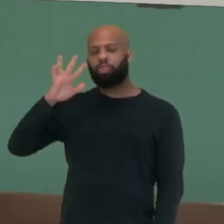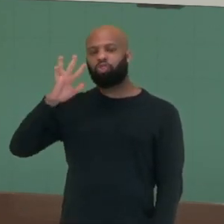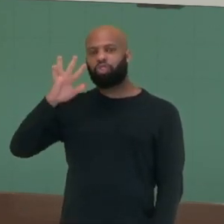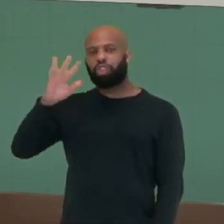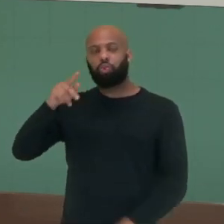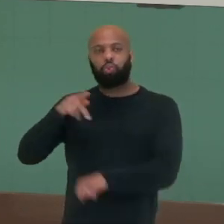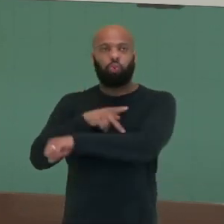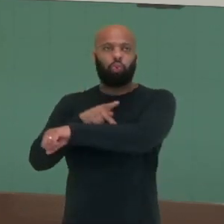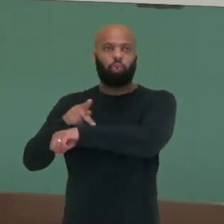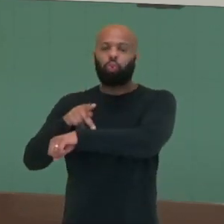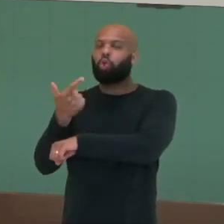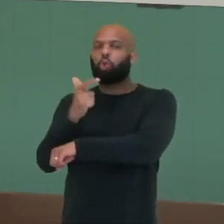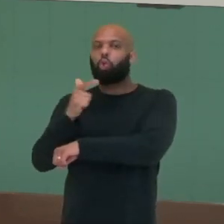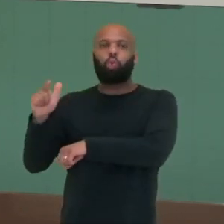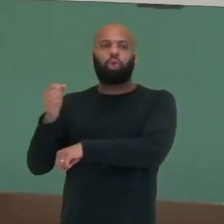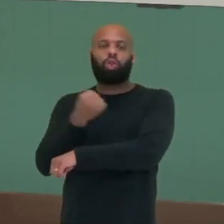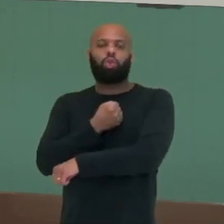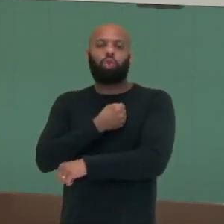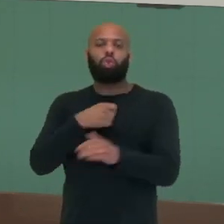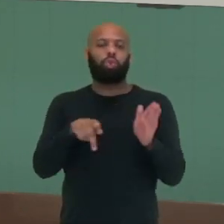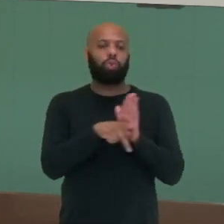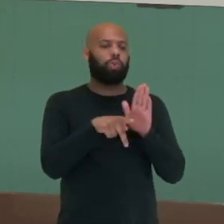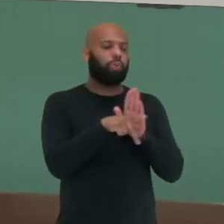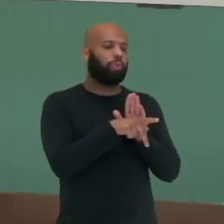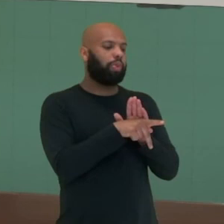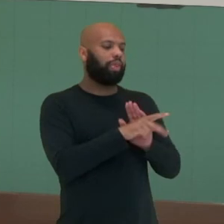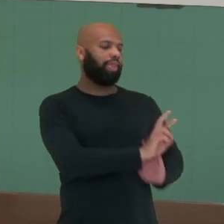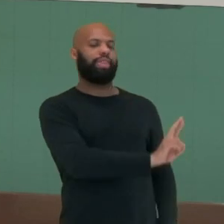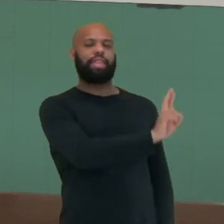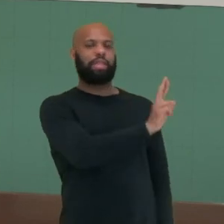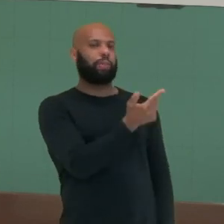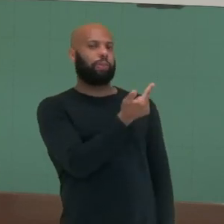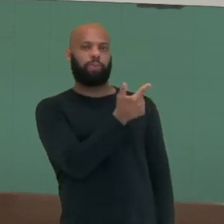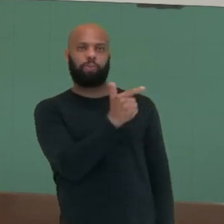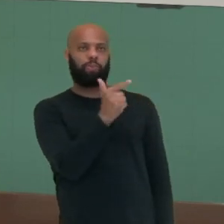imaginário puro, que ele não tem valor de